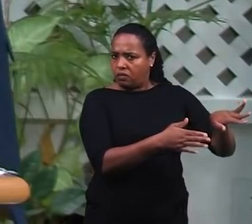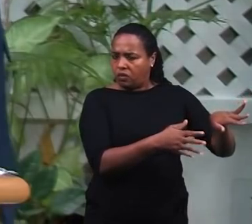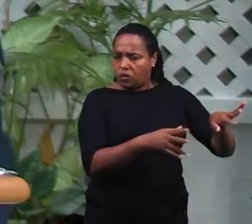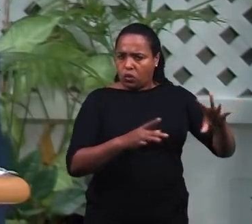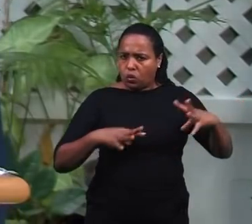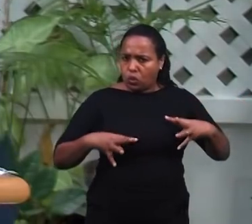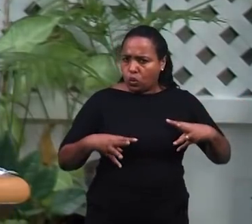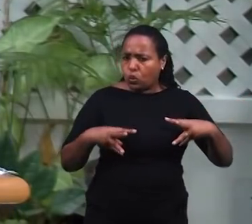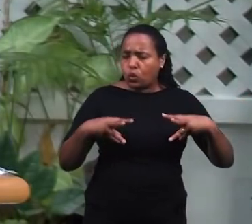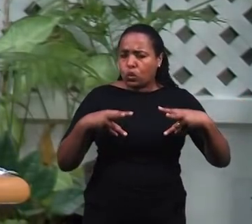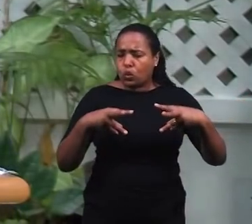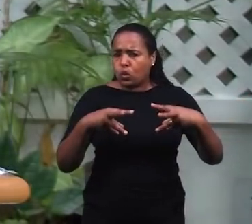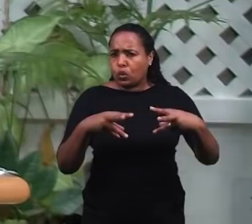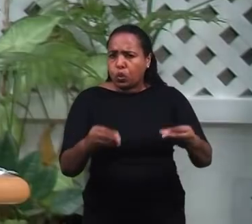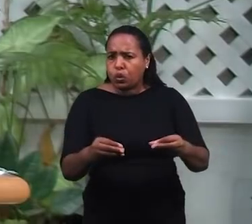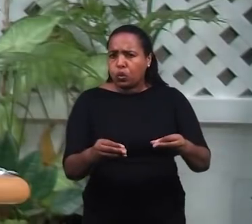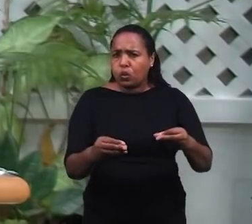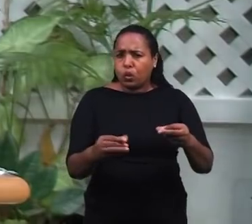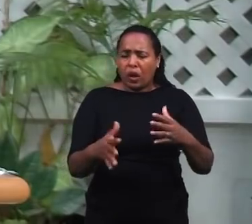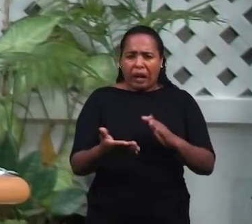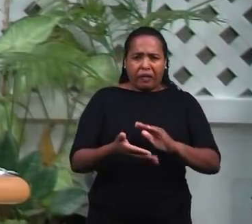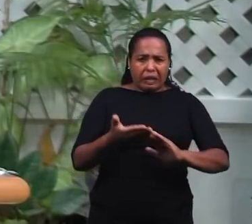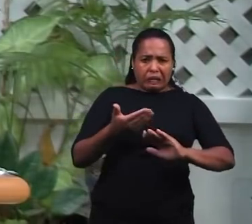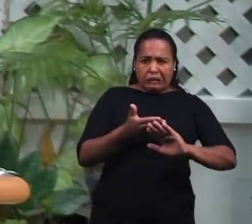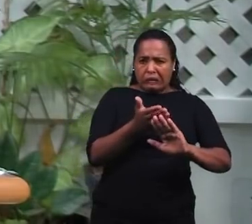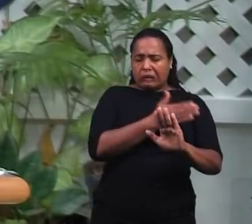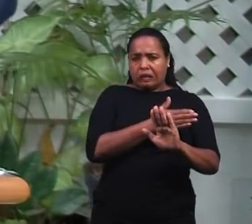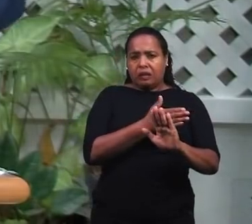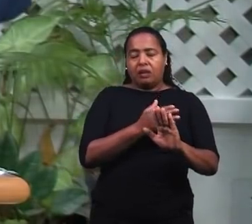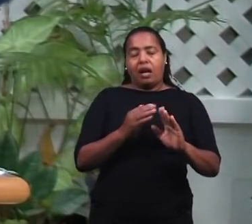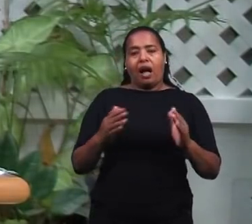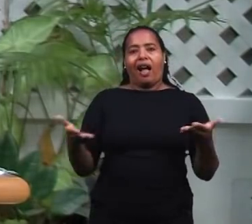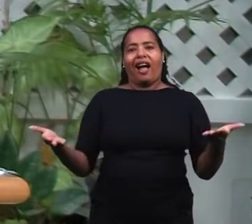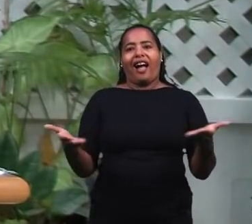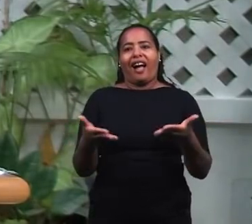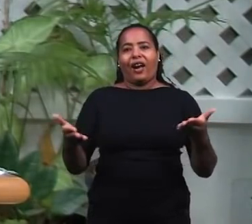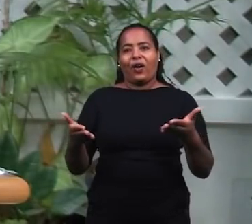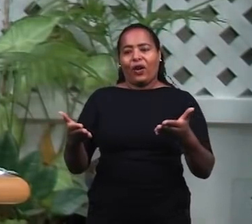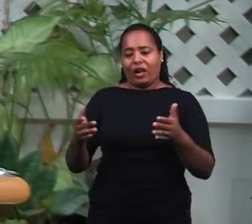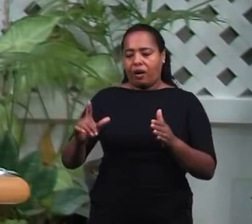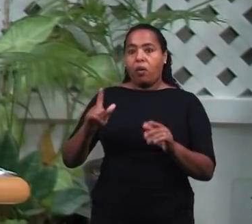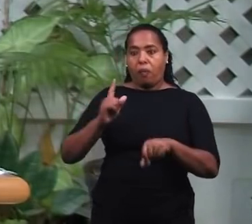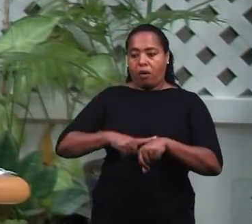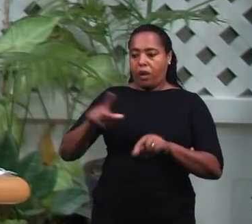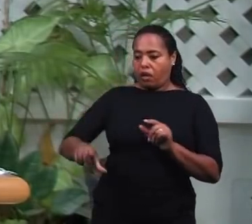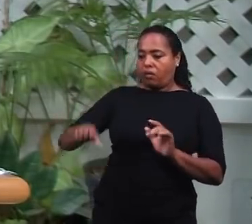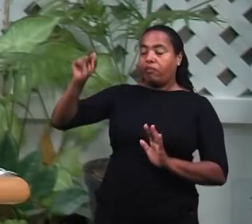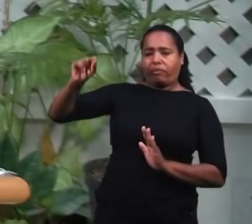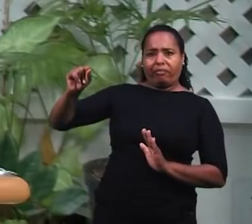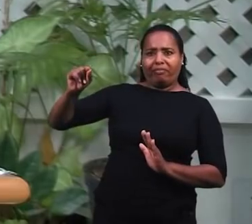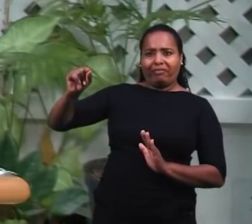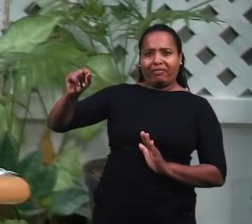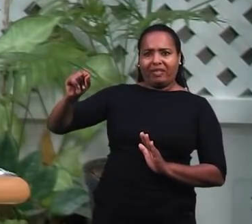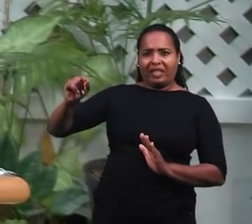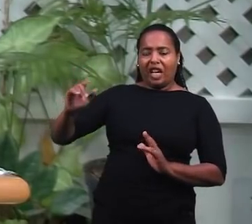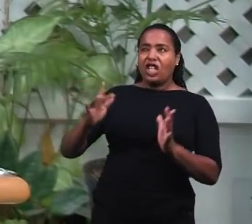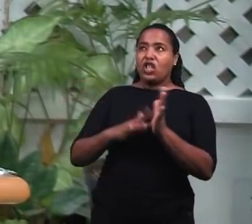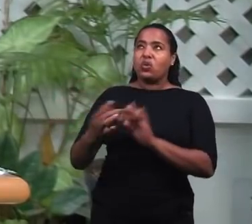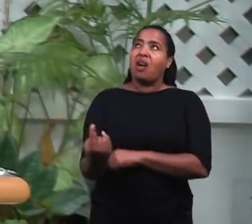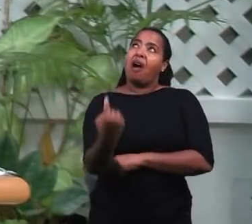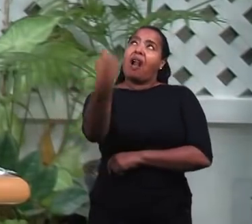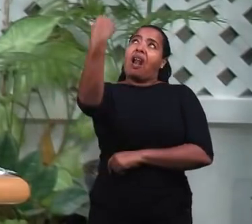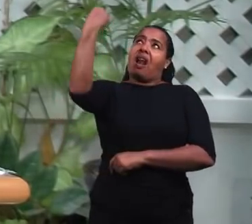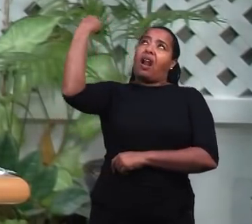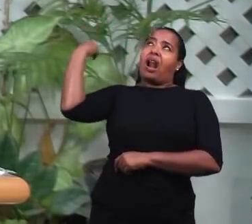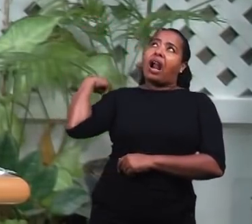tudo no pretérito, porque as virgens, porque não, às vezes não você. Aqui é agora de decisão. Não tem esse negócio de porque Jesus